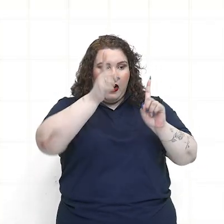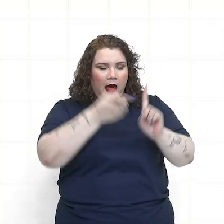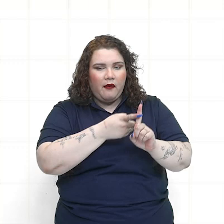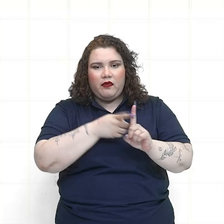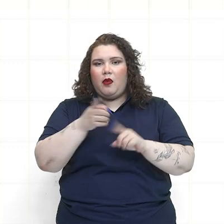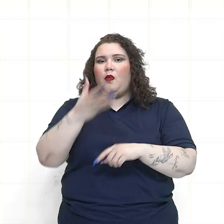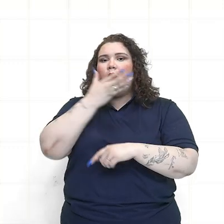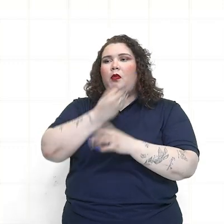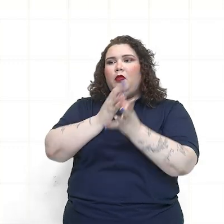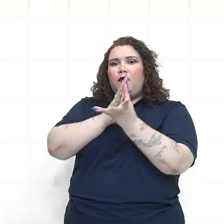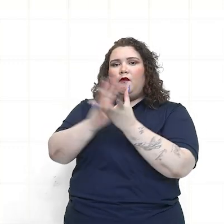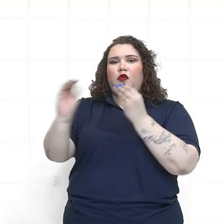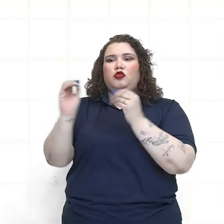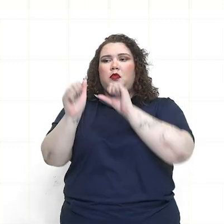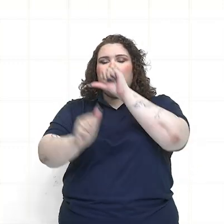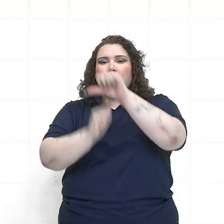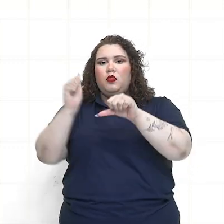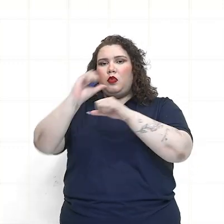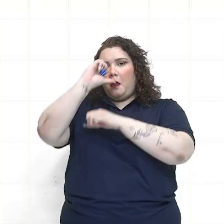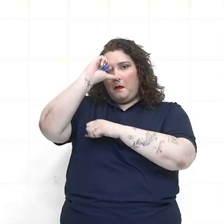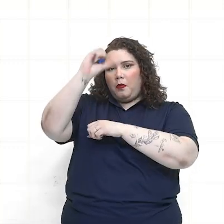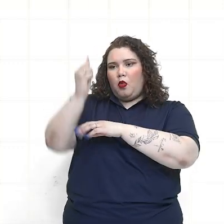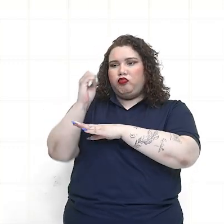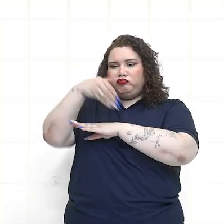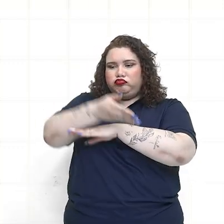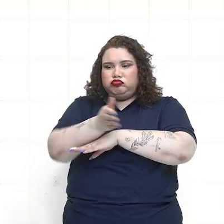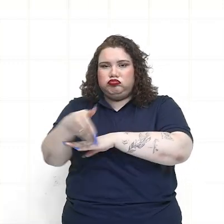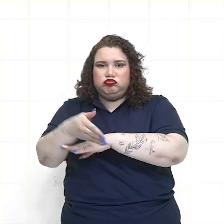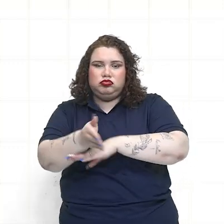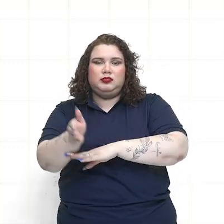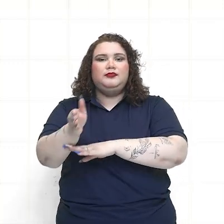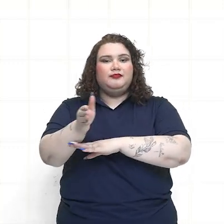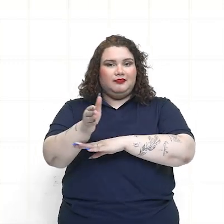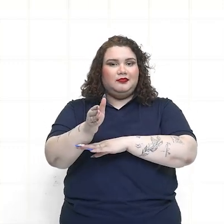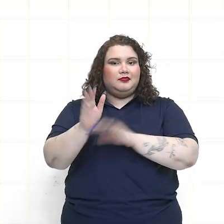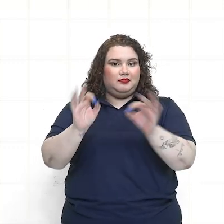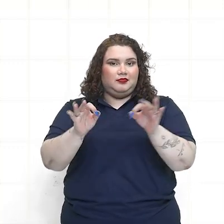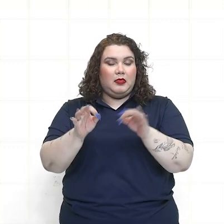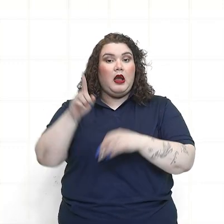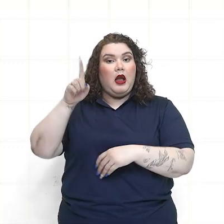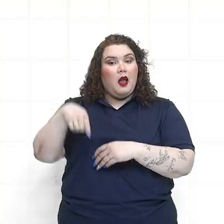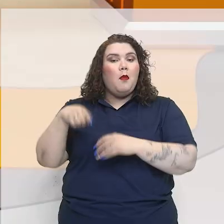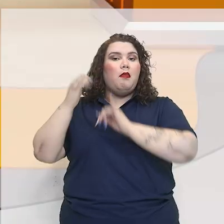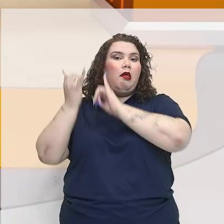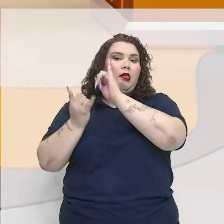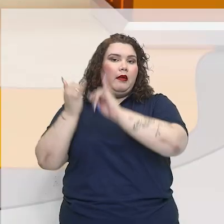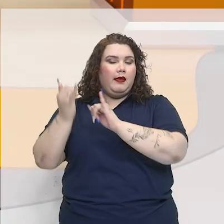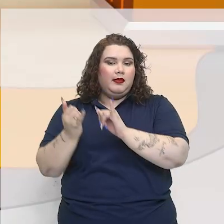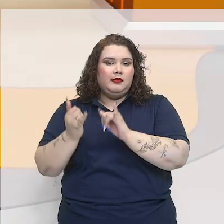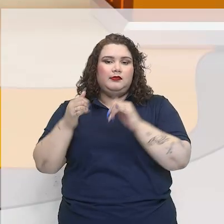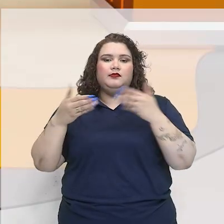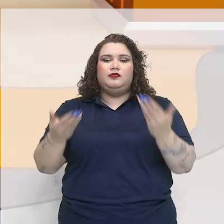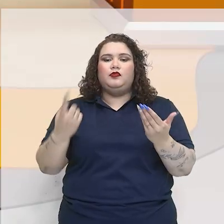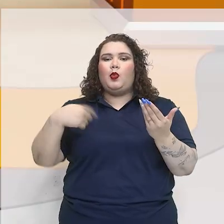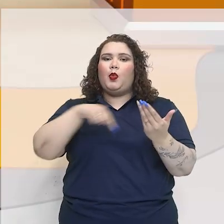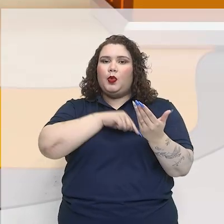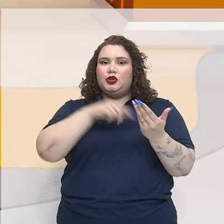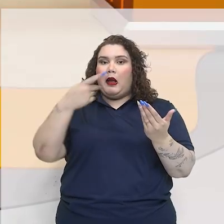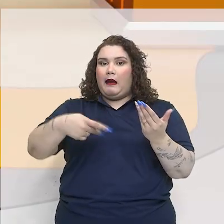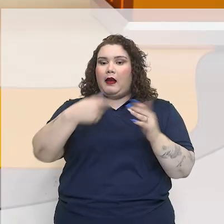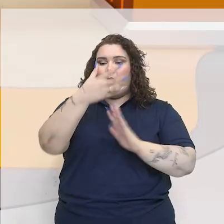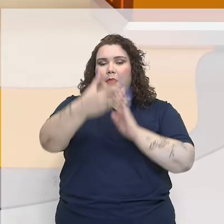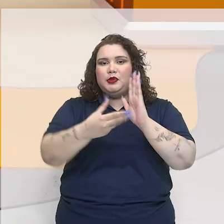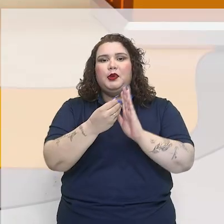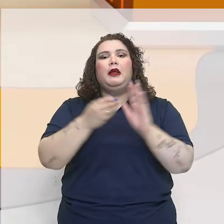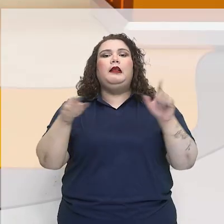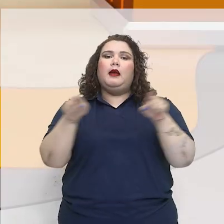manhã seguinte. Então, vejam, né, que a gente, principalmente na nossa região amazônica, nós estamos, então, permeados, não é mesmo, de